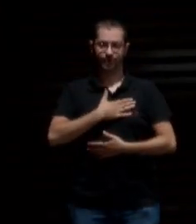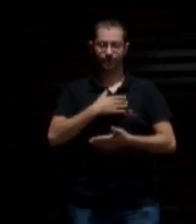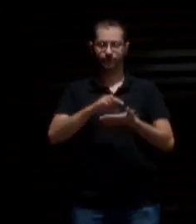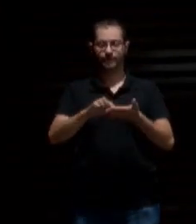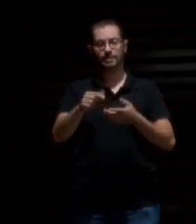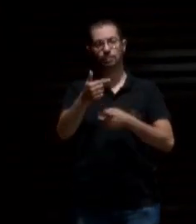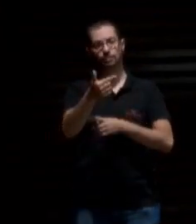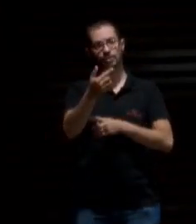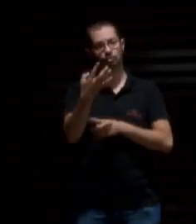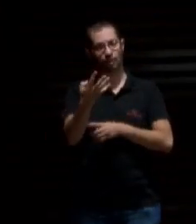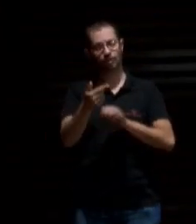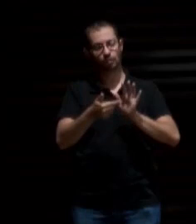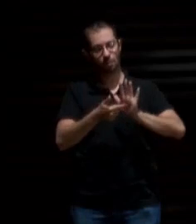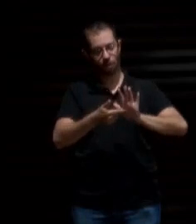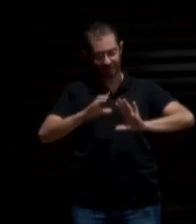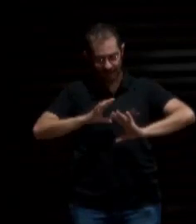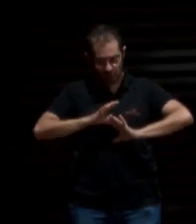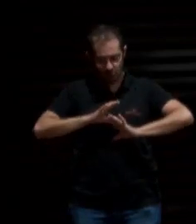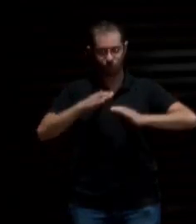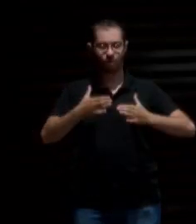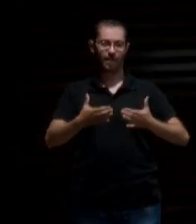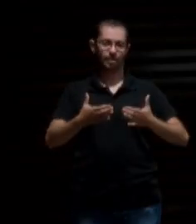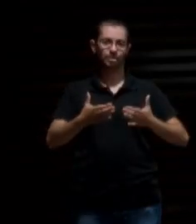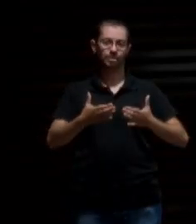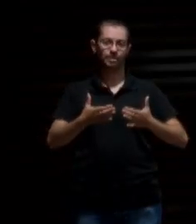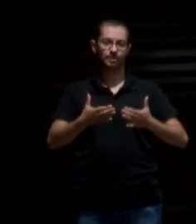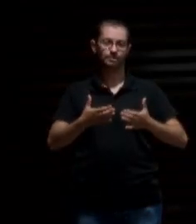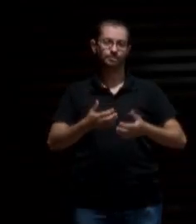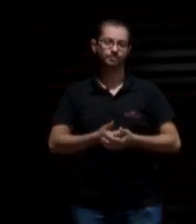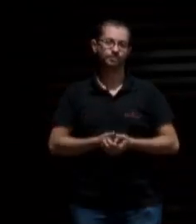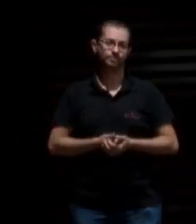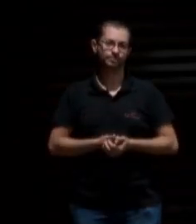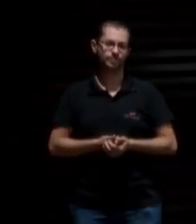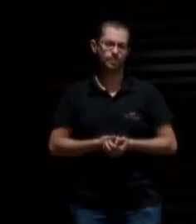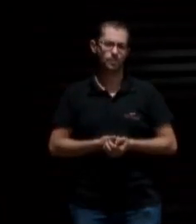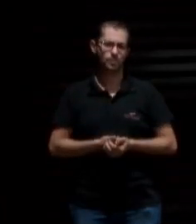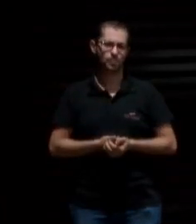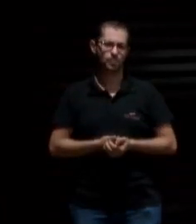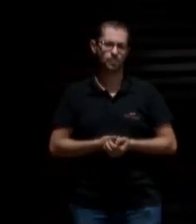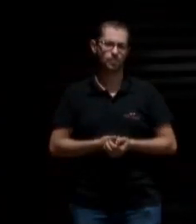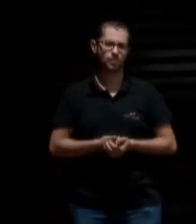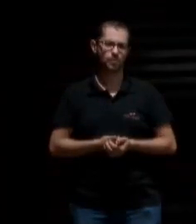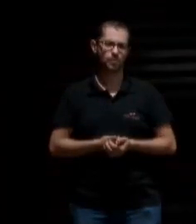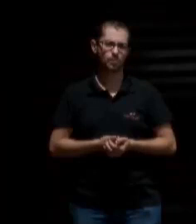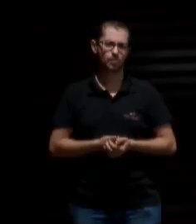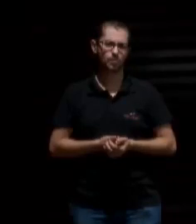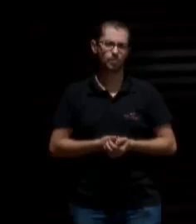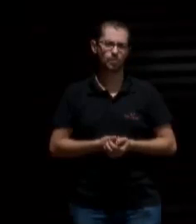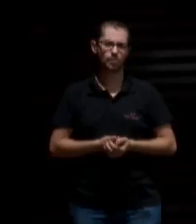de encorajamento para o trigo que está no meio do joio. O Senhor diz assim: pelo que assim diz o